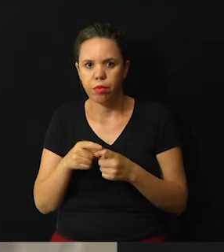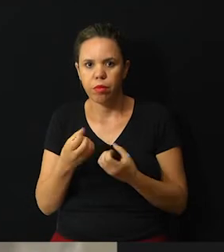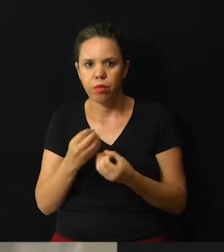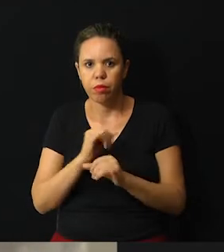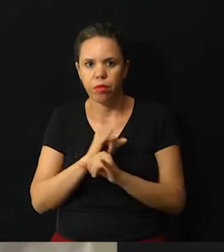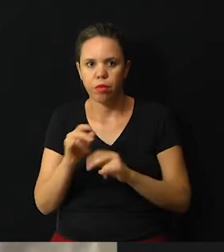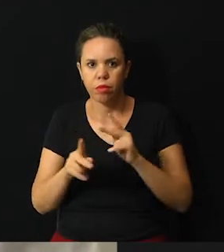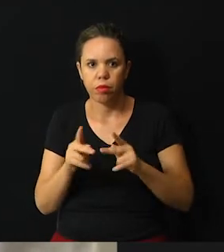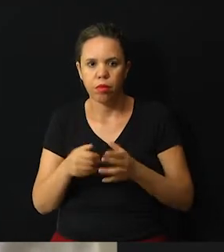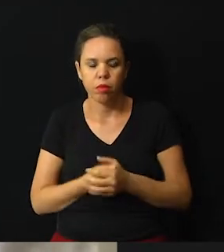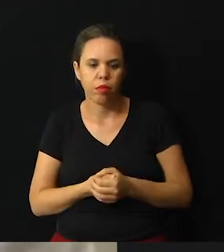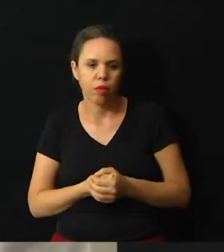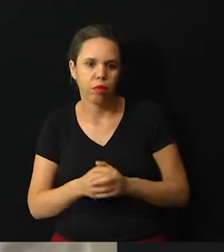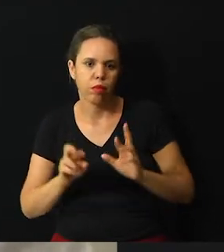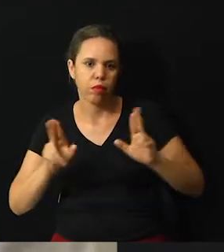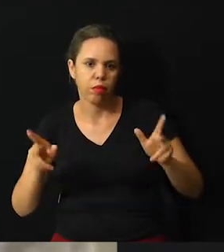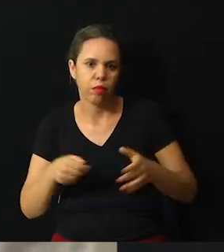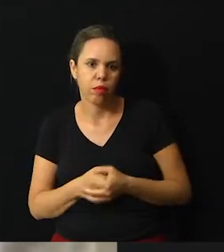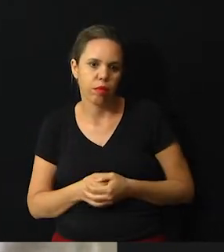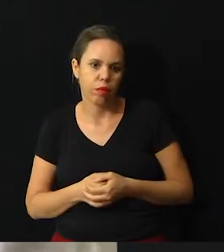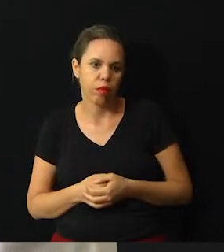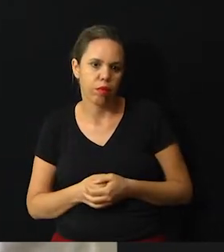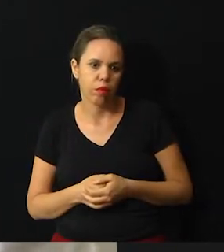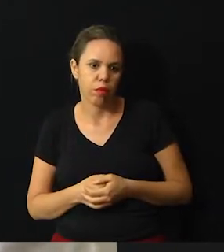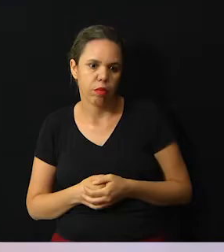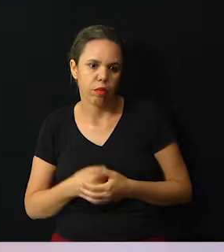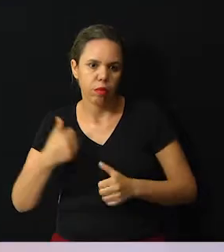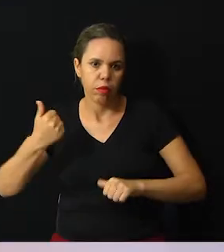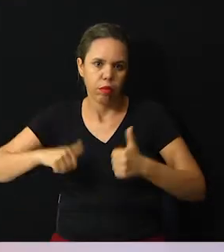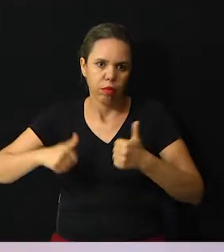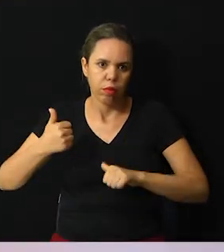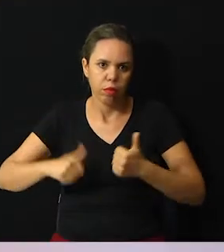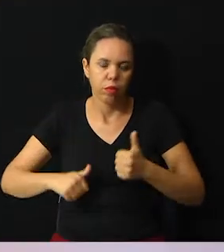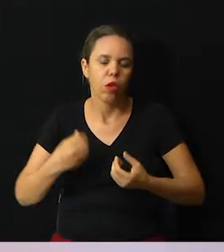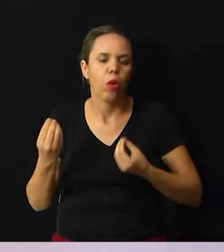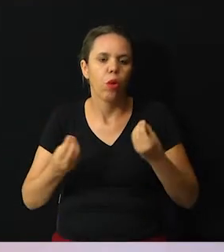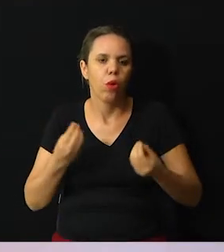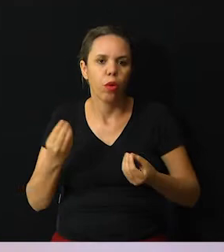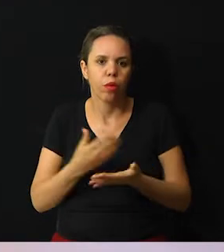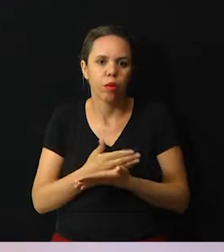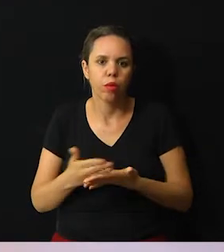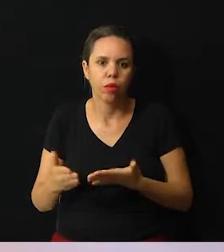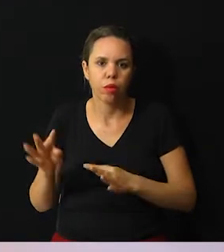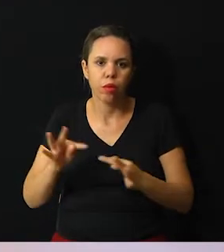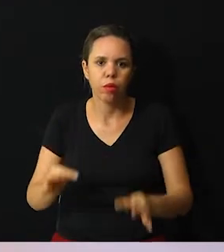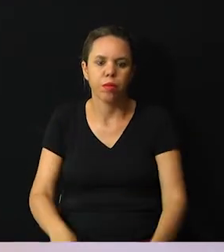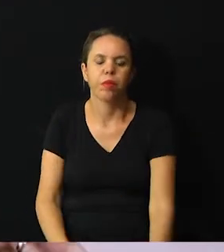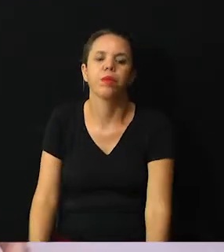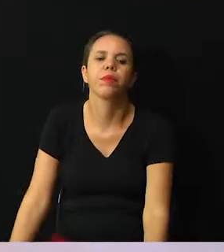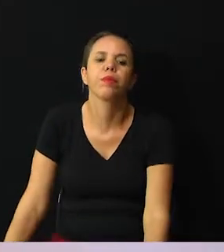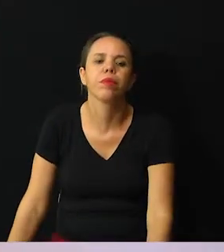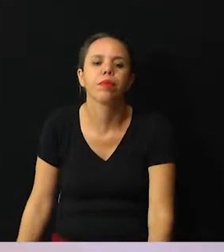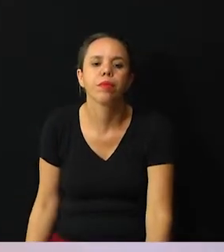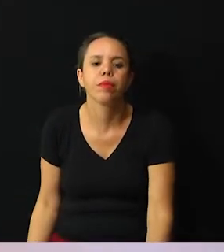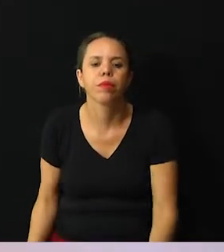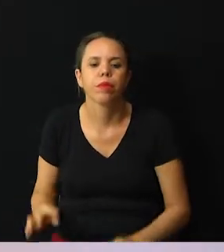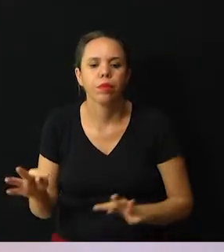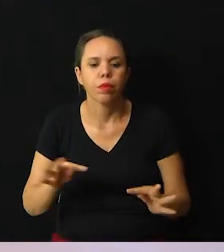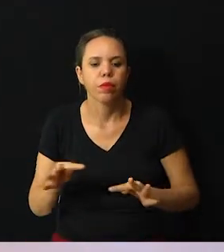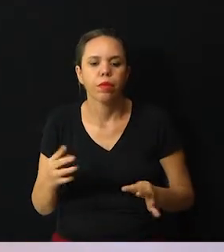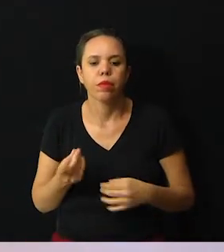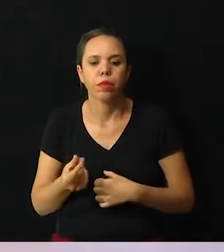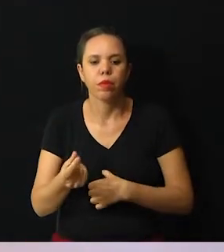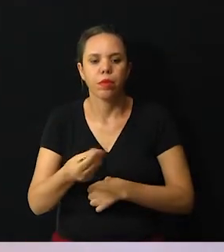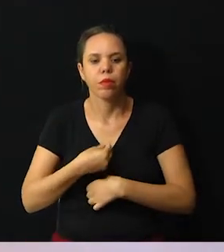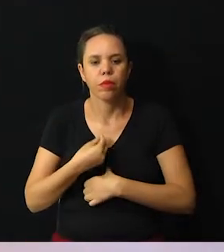a mão no paciente, tem que examinar o paciente. É diferente. E diagnosticado, doutor, como que começa o tratamento? Esse é mais um